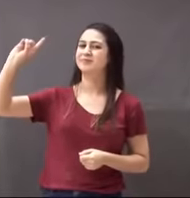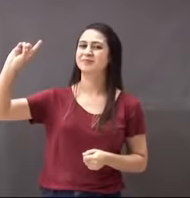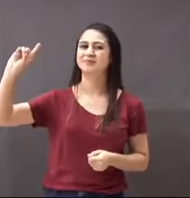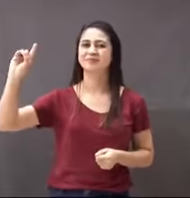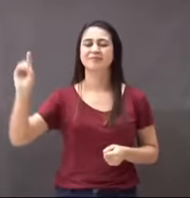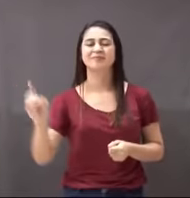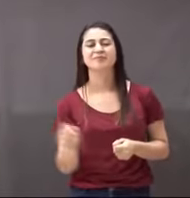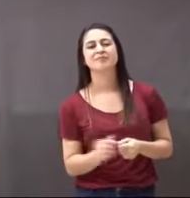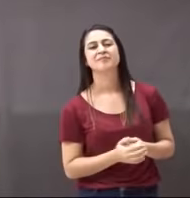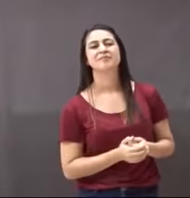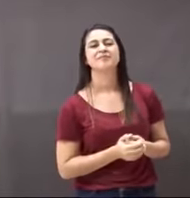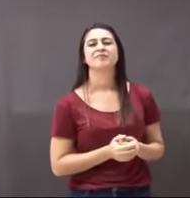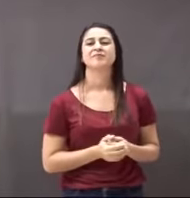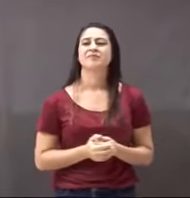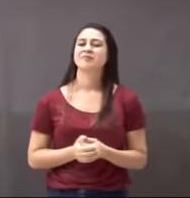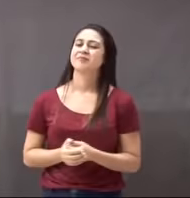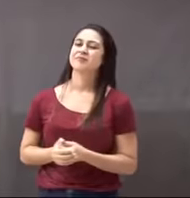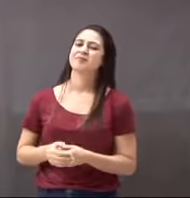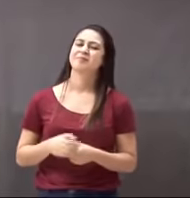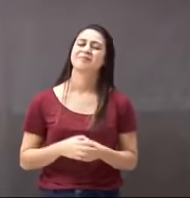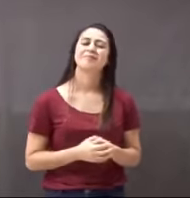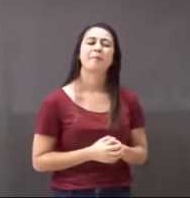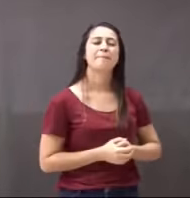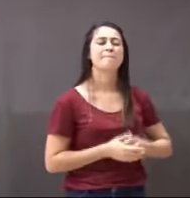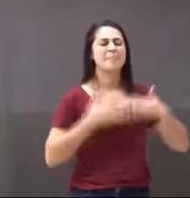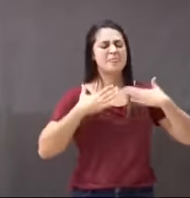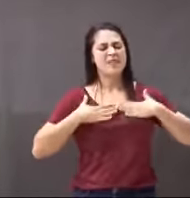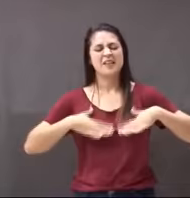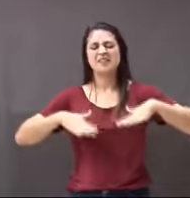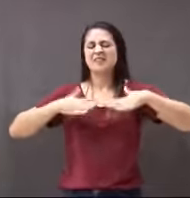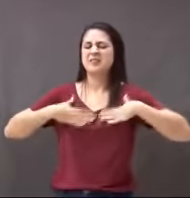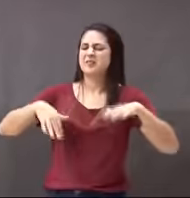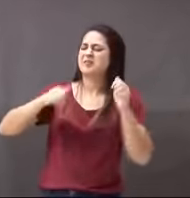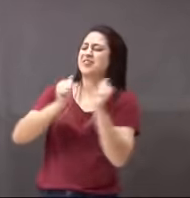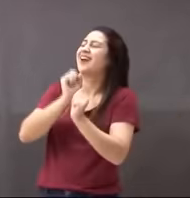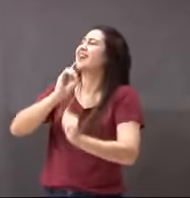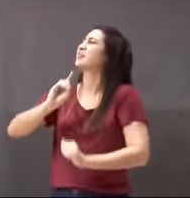descansa em mim.